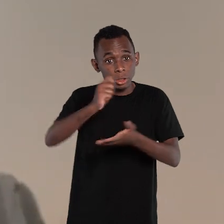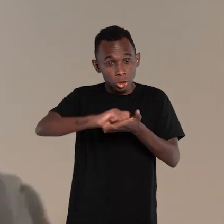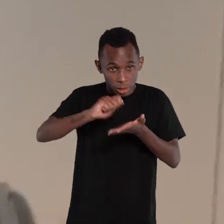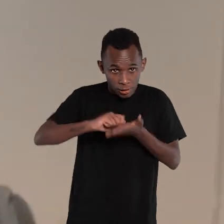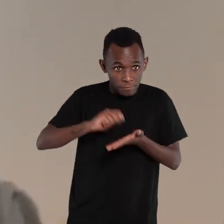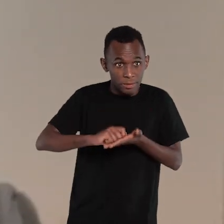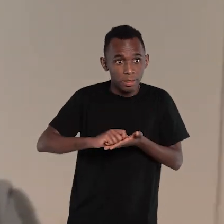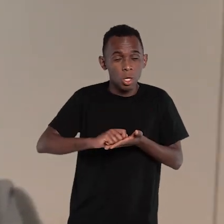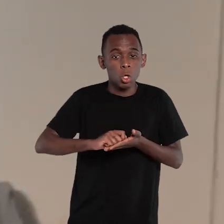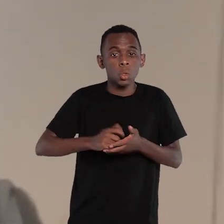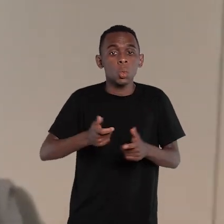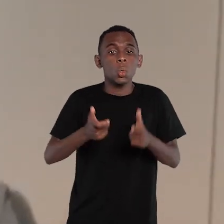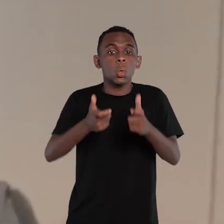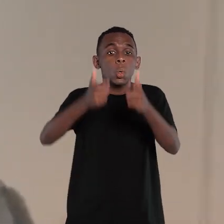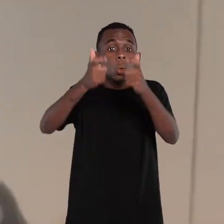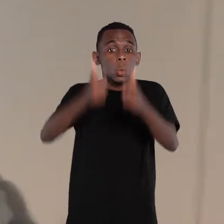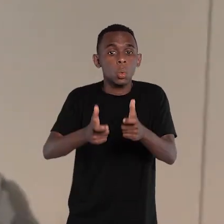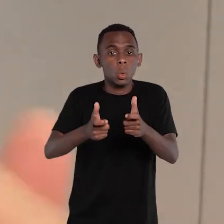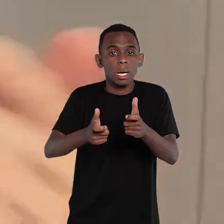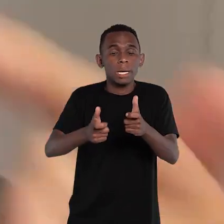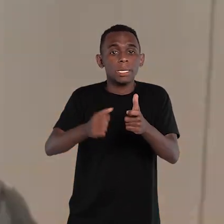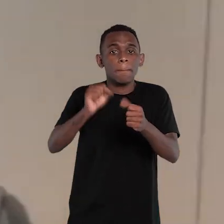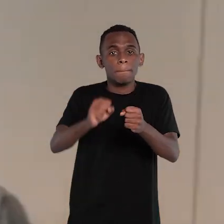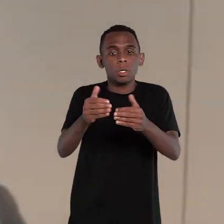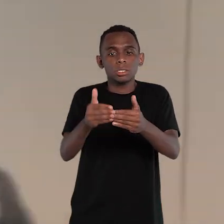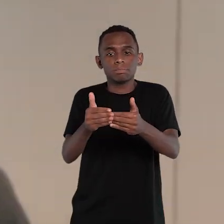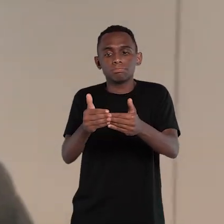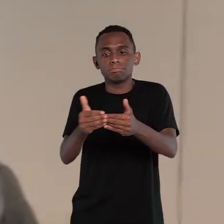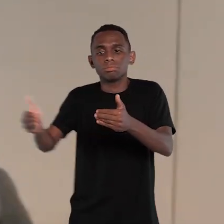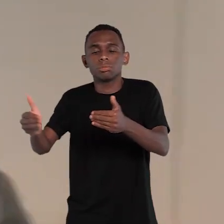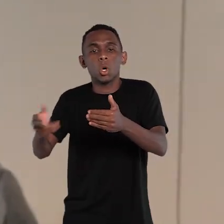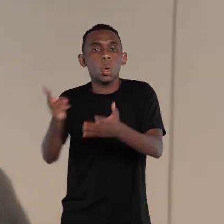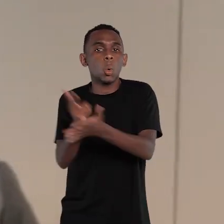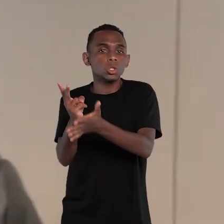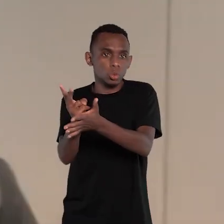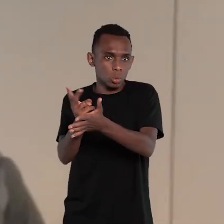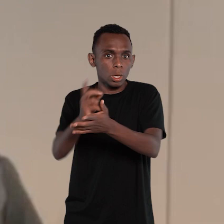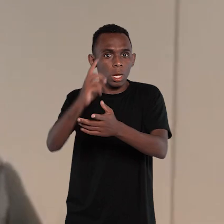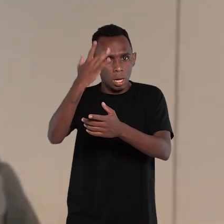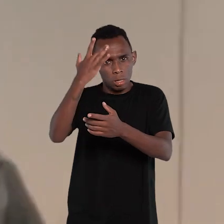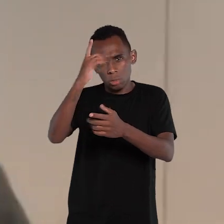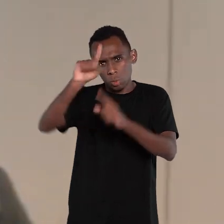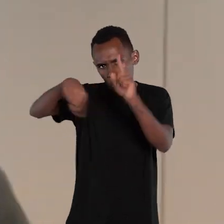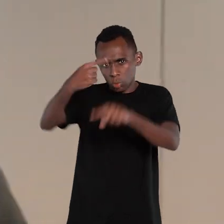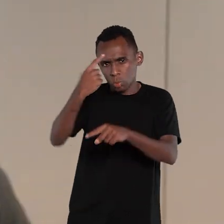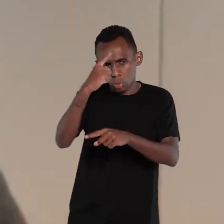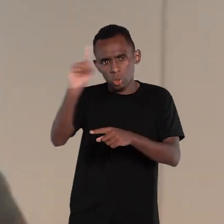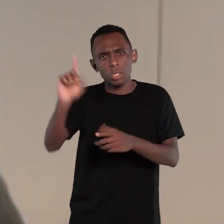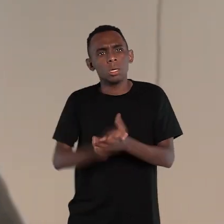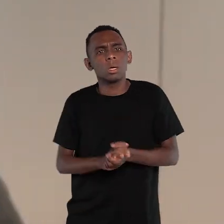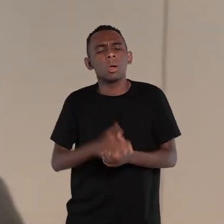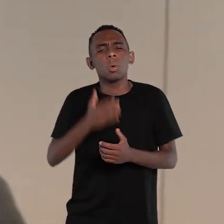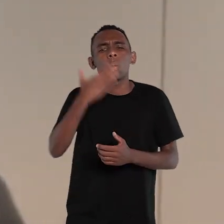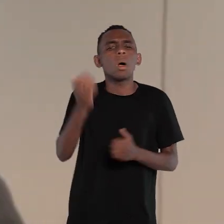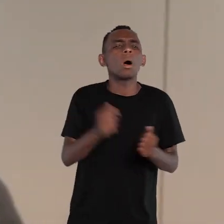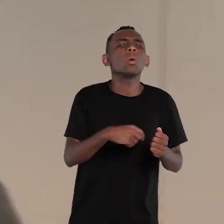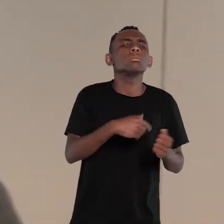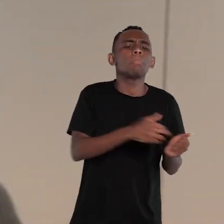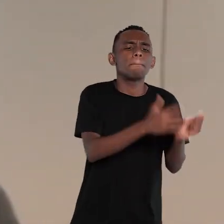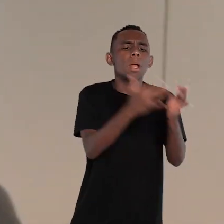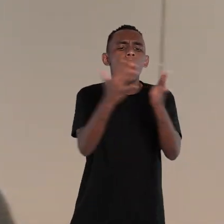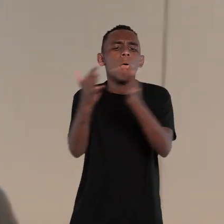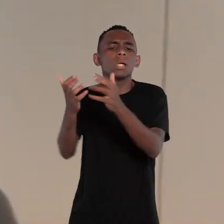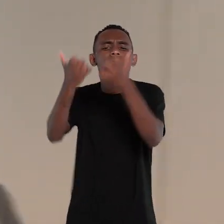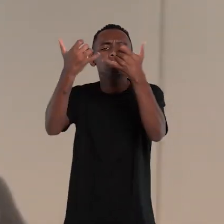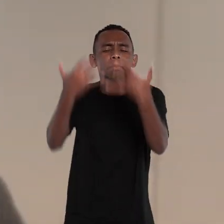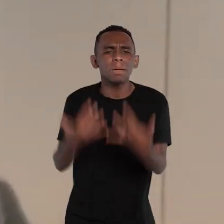sempre no lugar onde você sabe de onde você vai retomar e continuar no dia seguinte. Me fala um pouco do teu processo